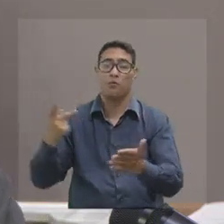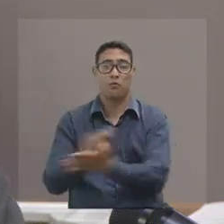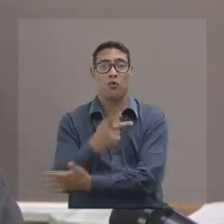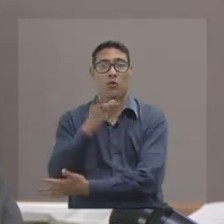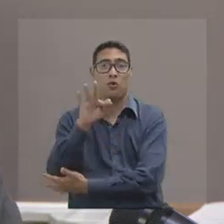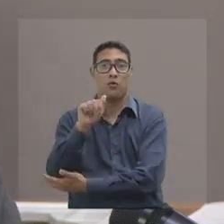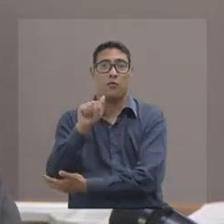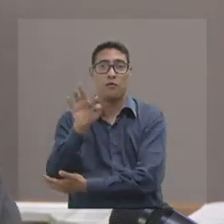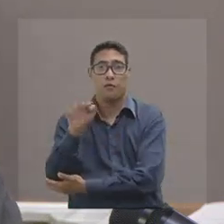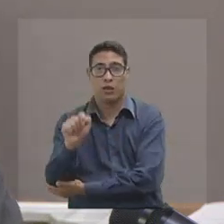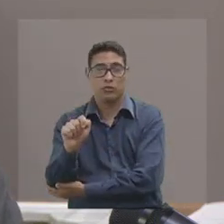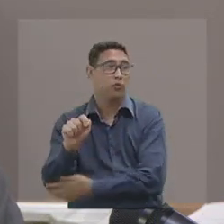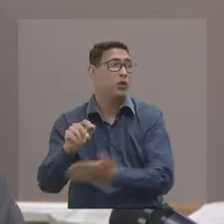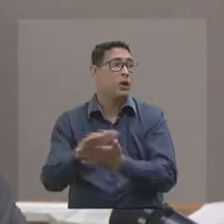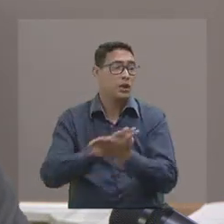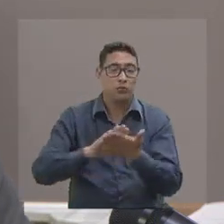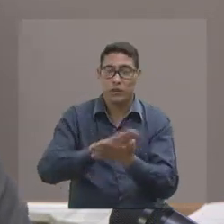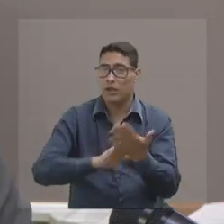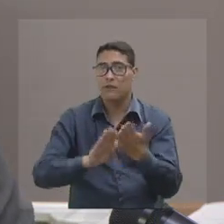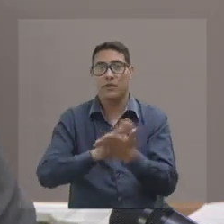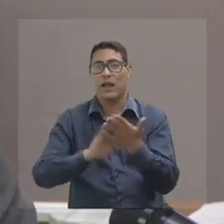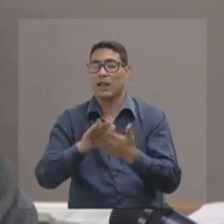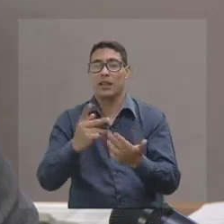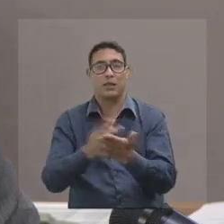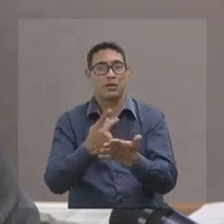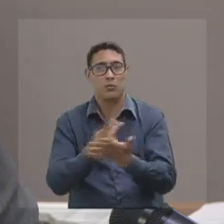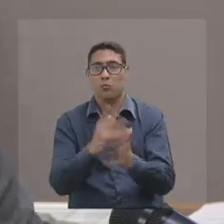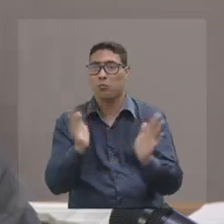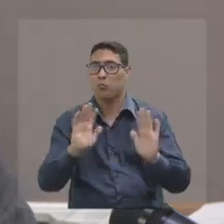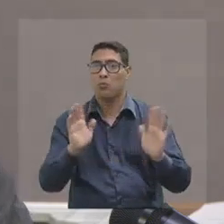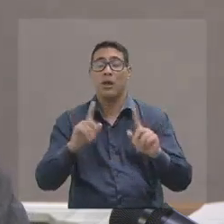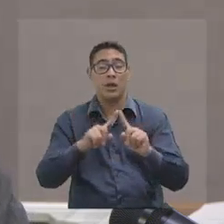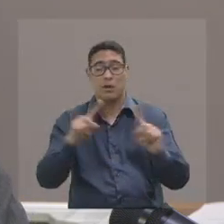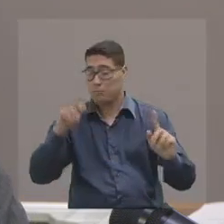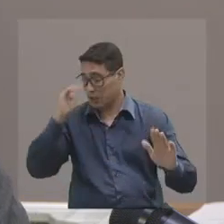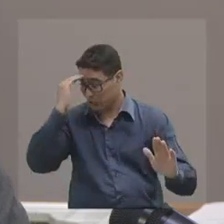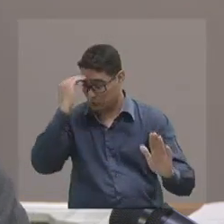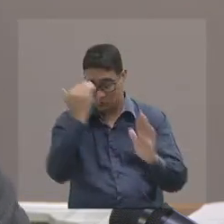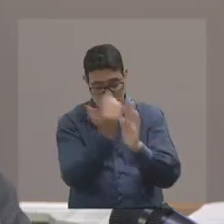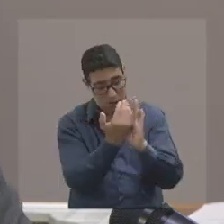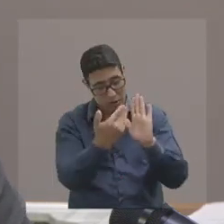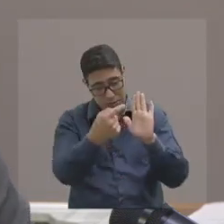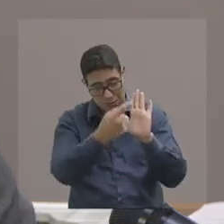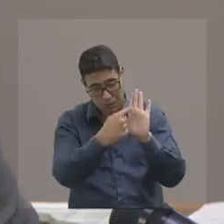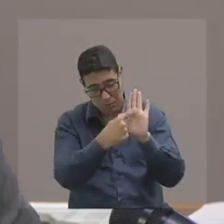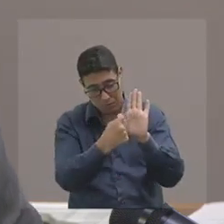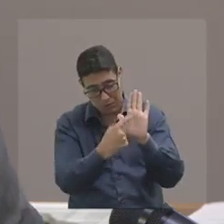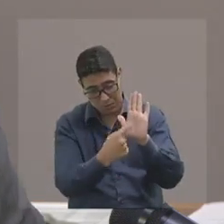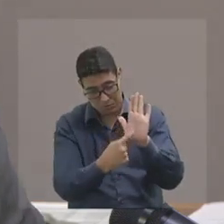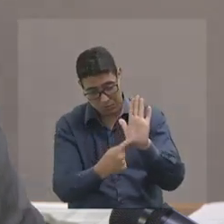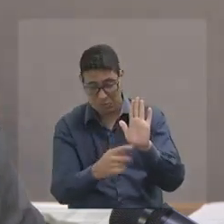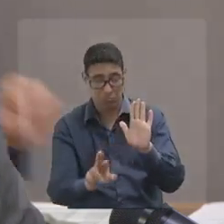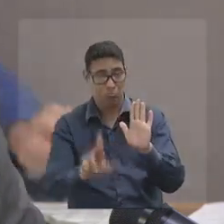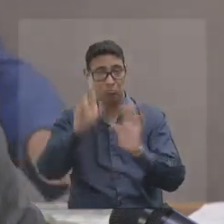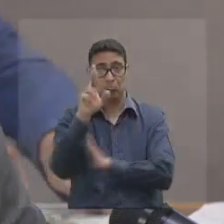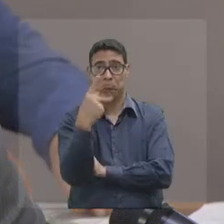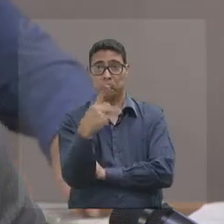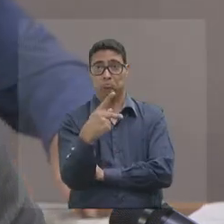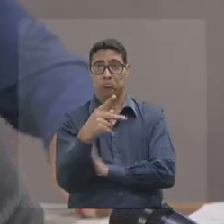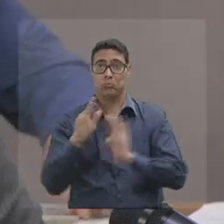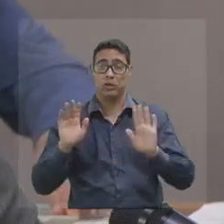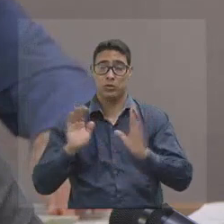negligência e sim o cumprimento estrito é do seu do seu da sua função